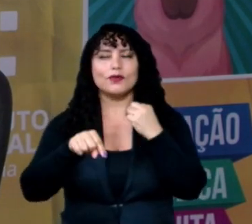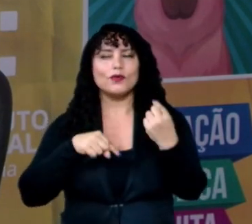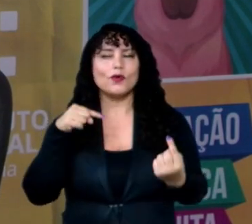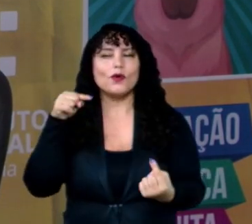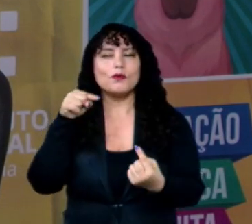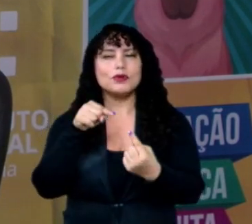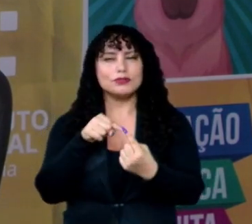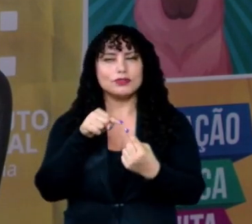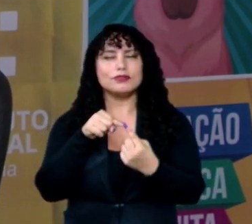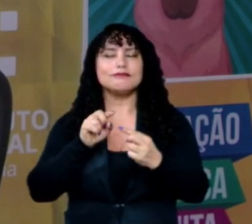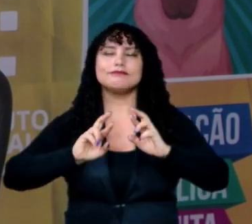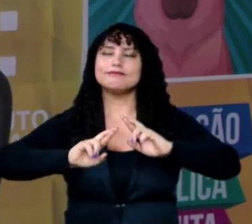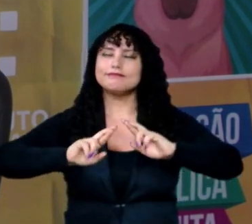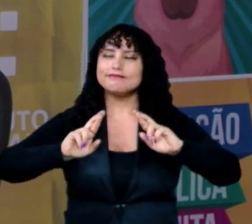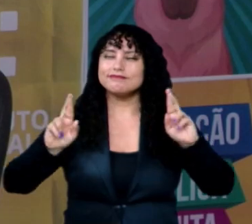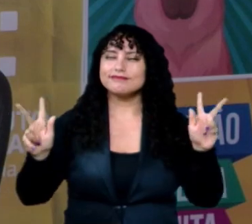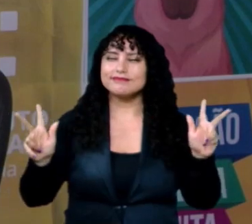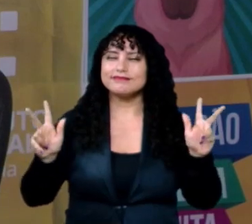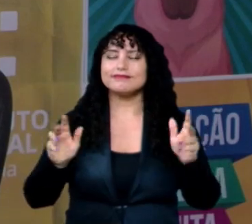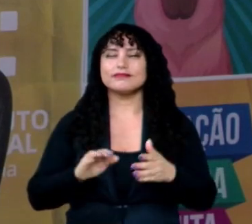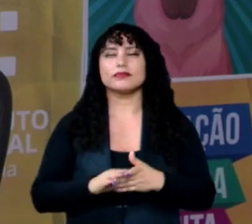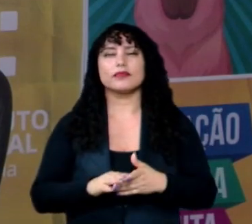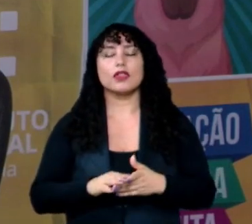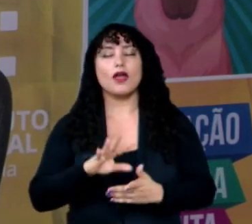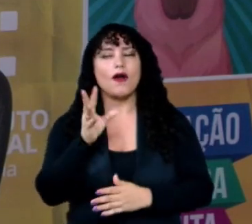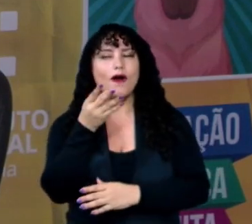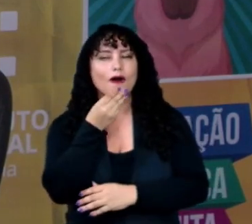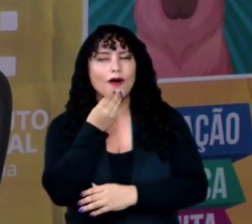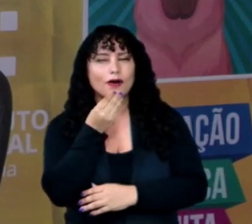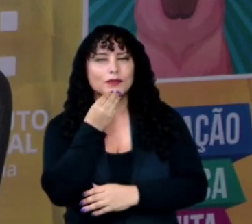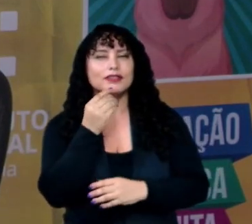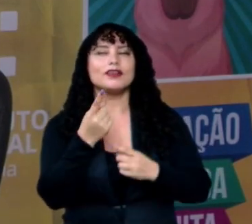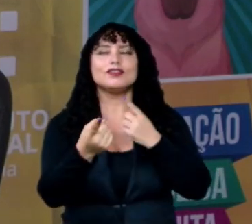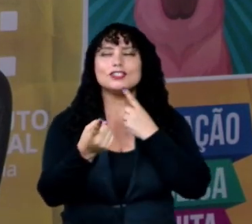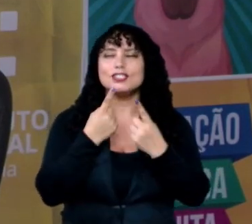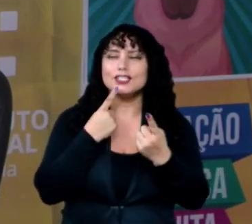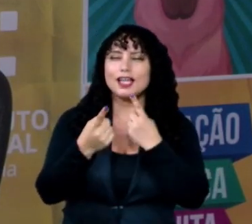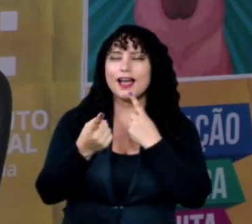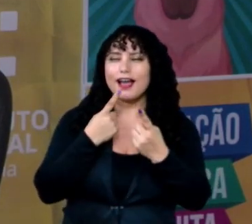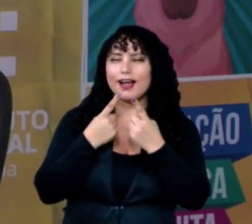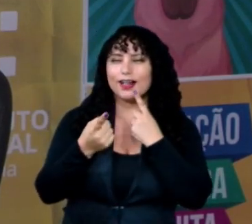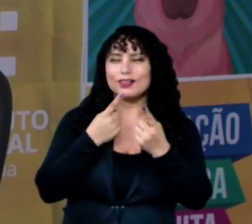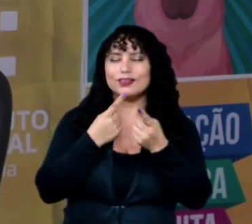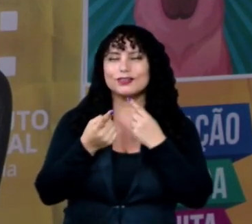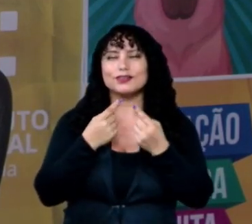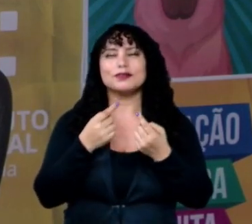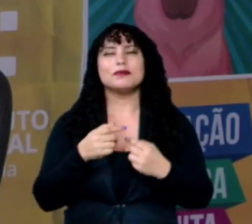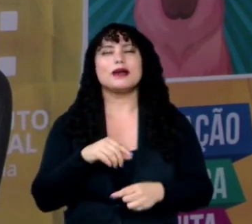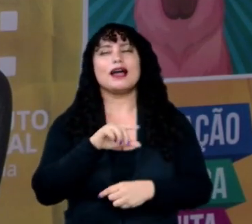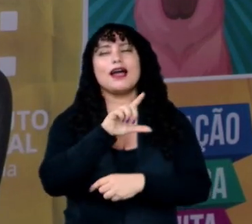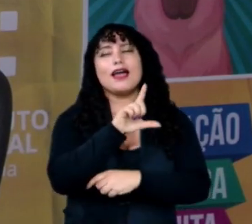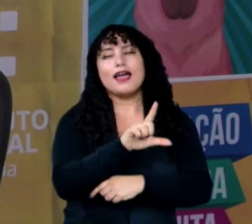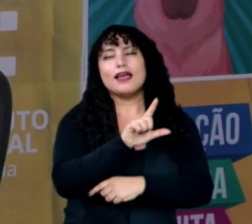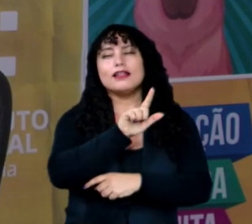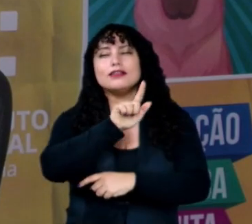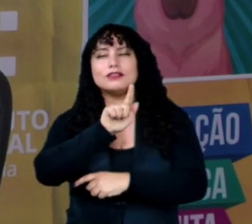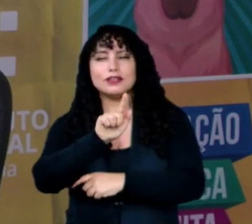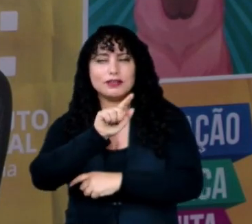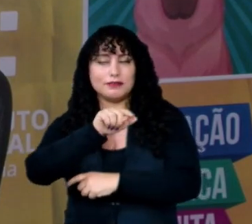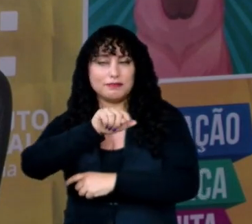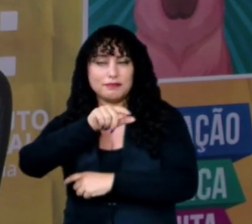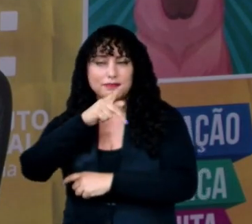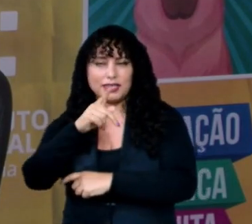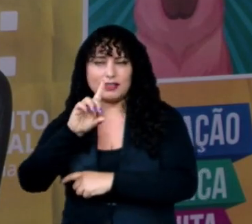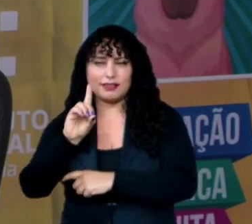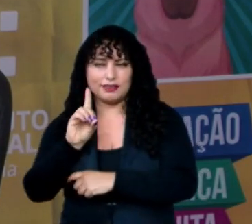objetivos bastante diferentes mesmo. Obviamente, tem diálogos que acontecem, mas a LGPD, o objetivo dela,